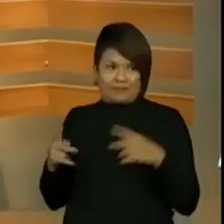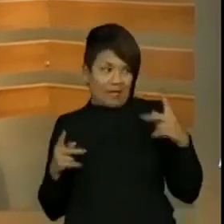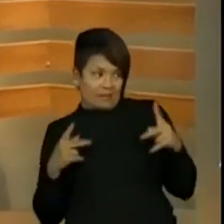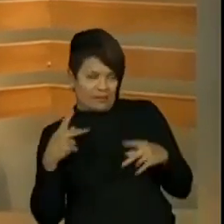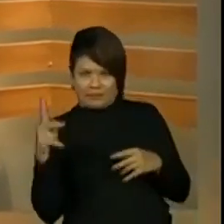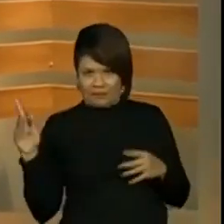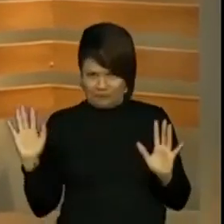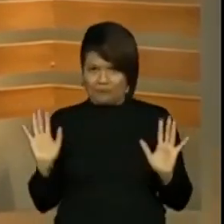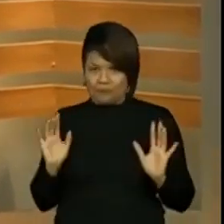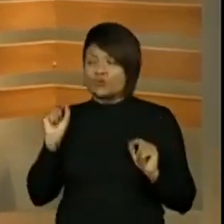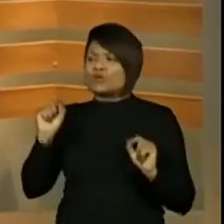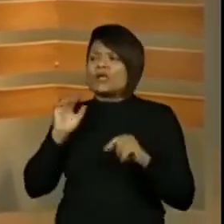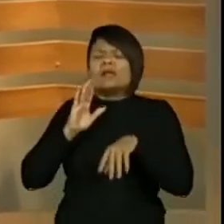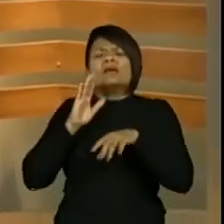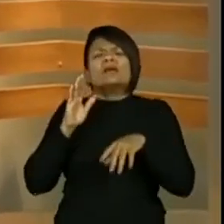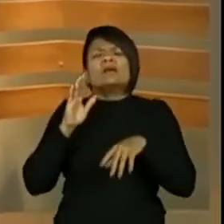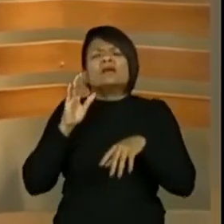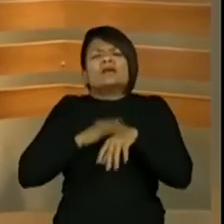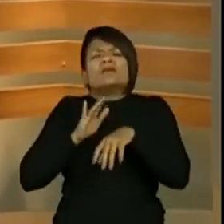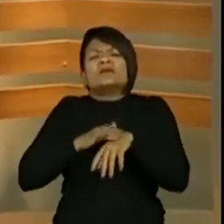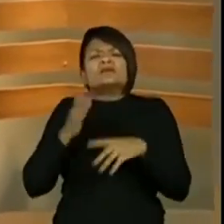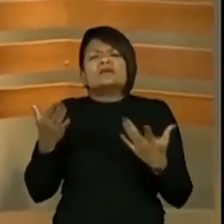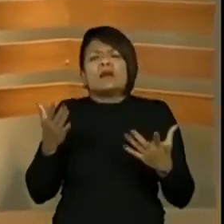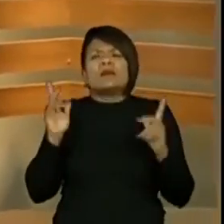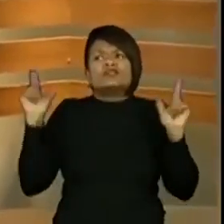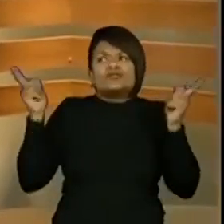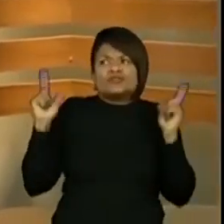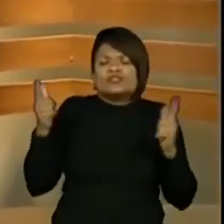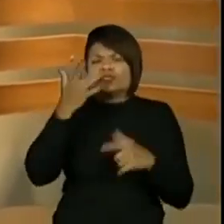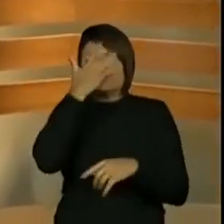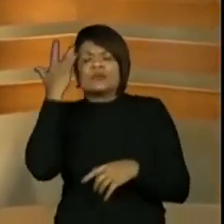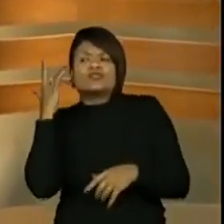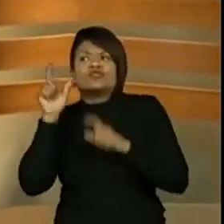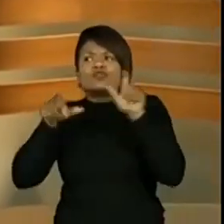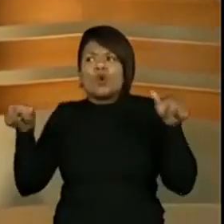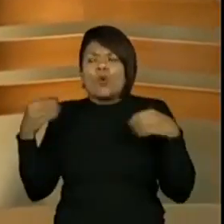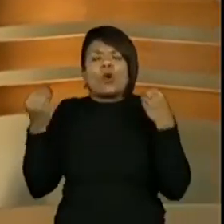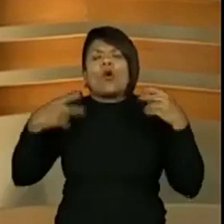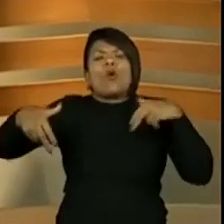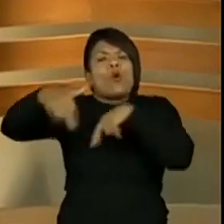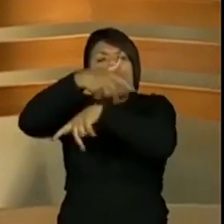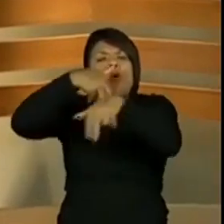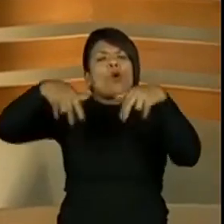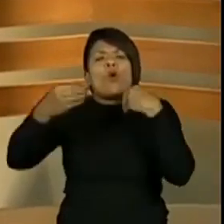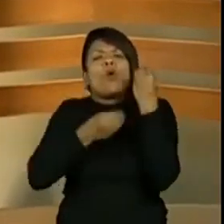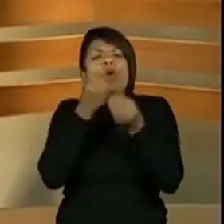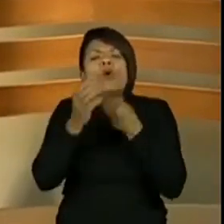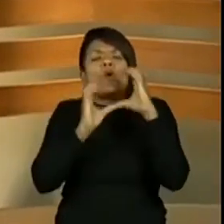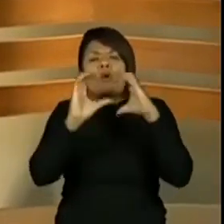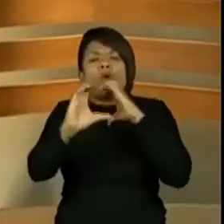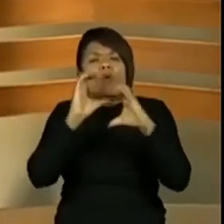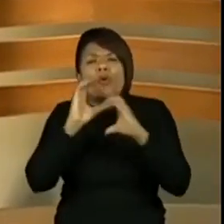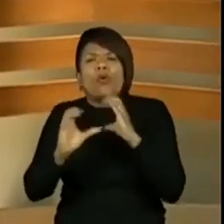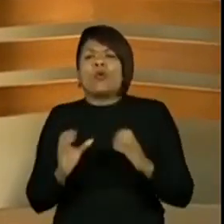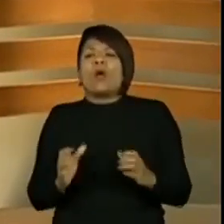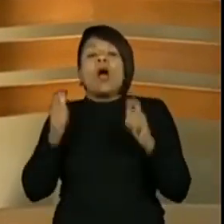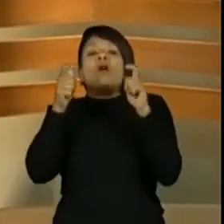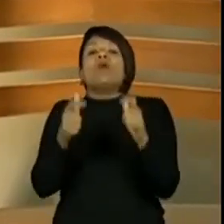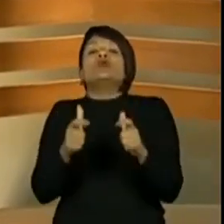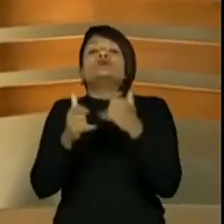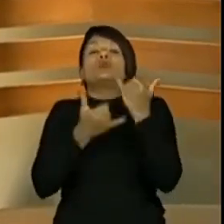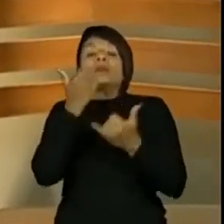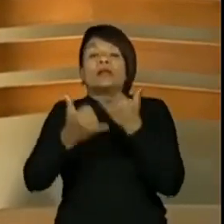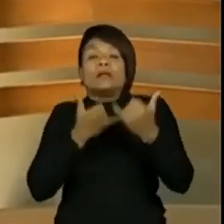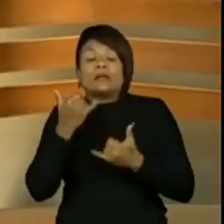pessoas, o que elas faziam para se divertir? O que elas faziam para se comunicar? Como que elas, onde elas brincavam?